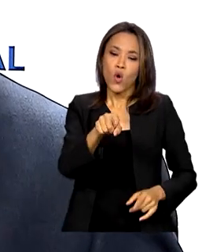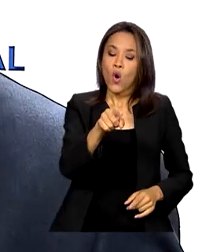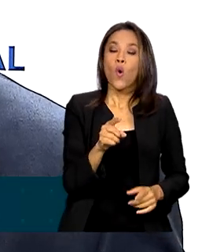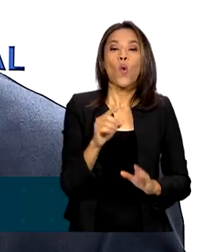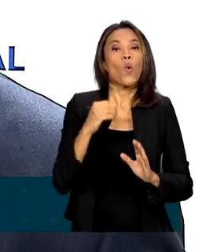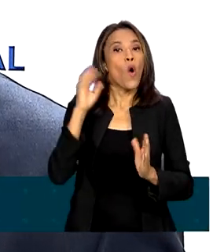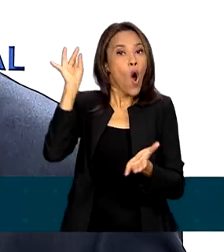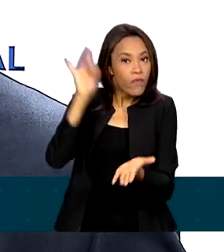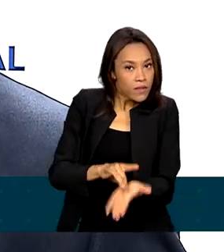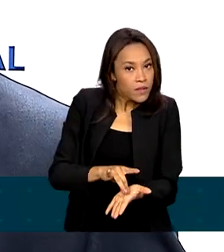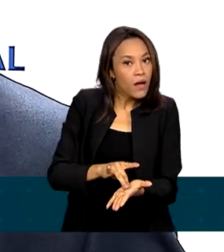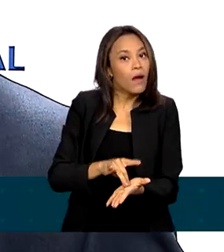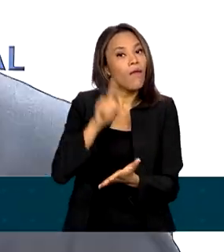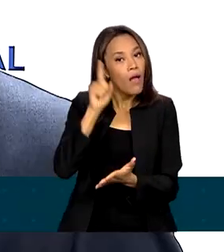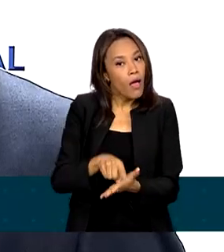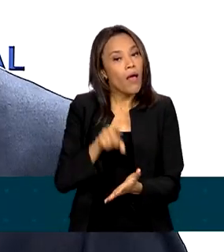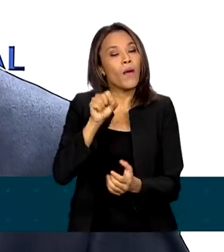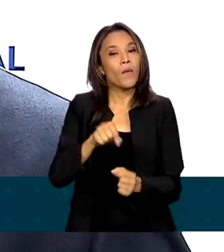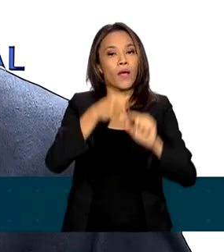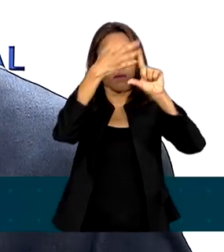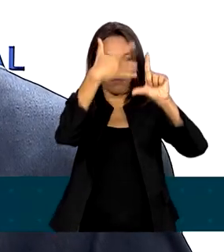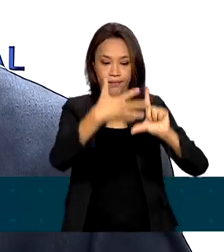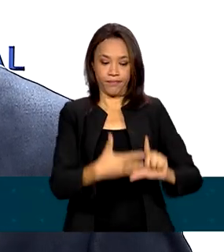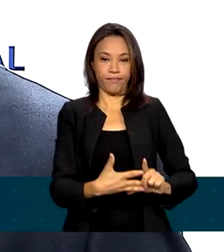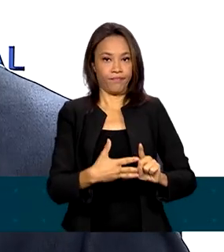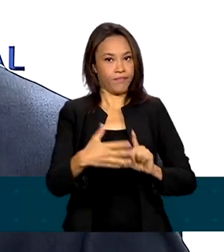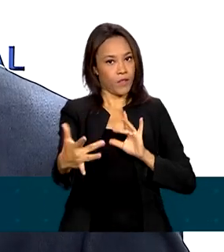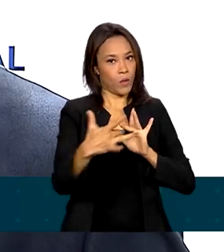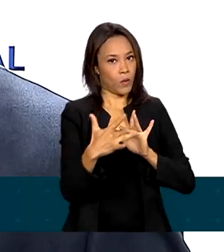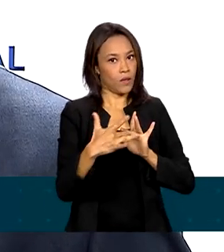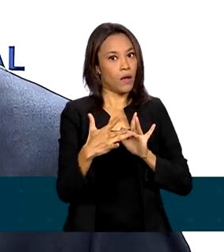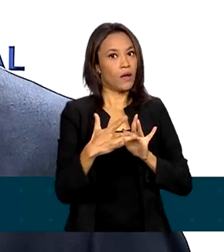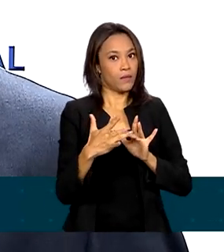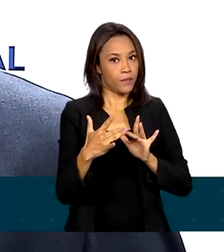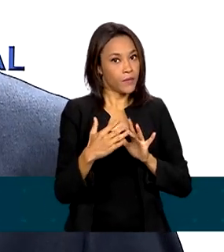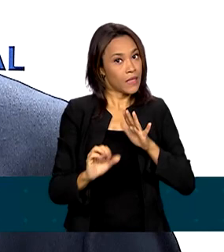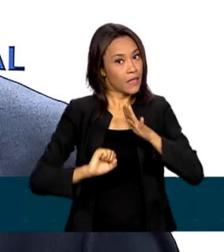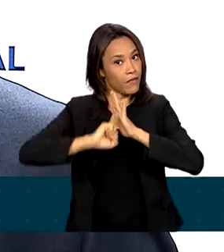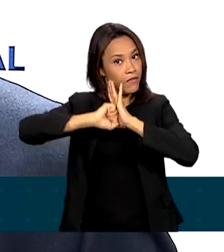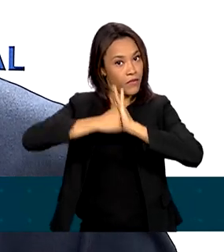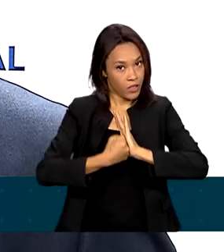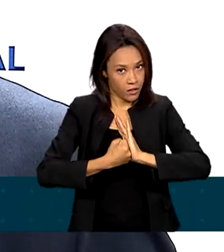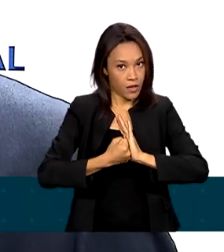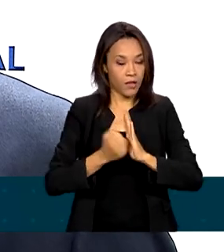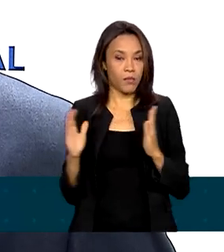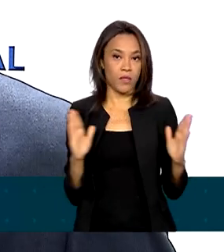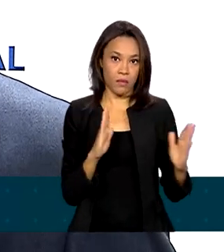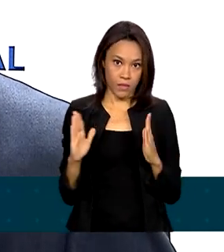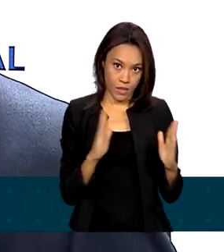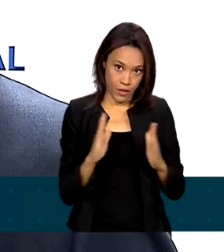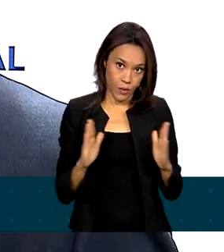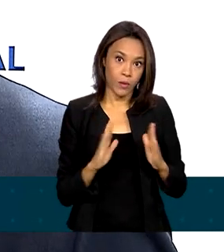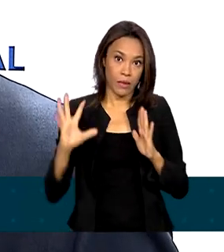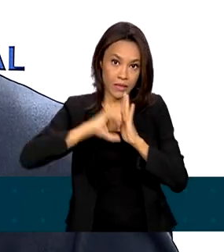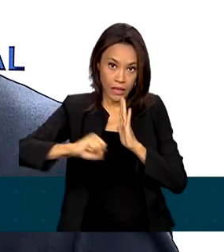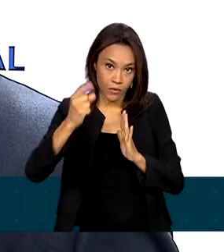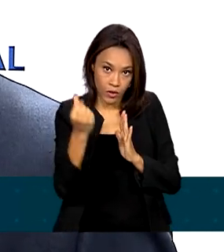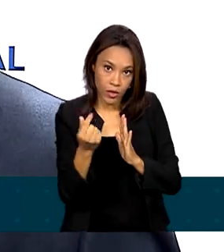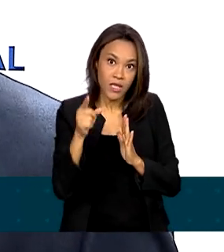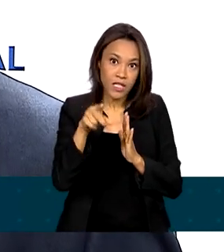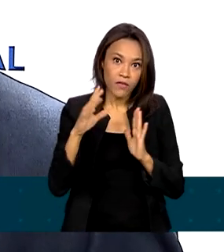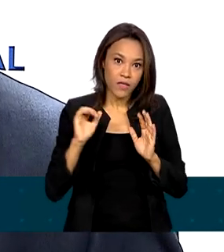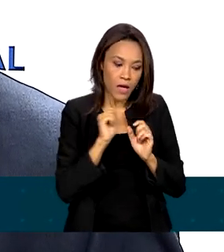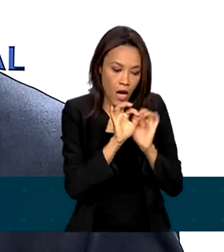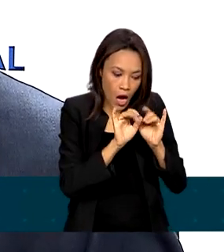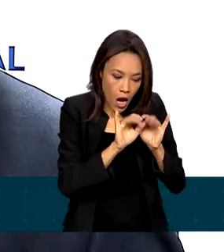do valores a receber é o site o sistema hoje está suspenso temporariamente fora do ar e esse endereço se você digitar